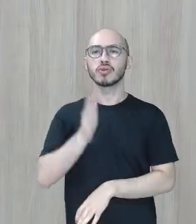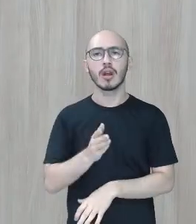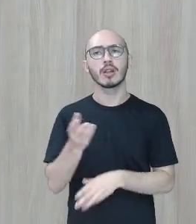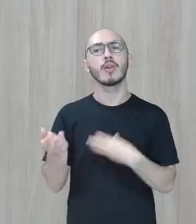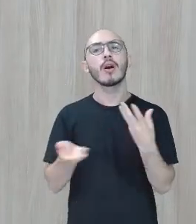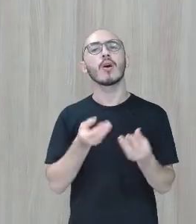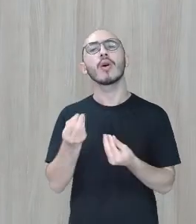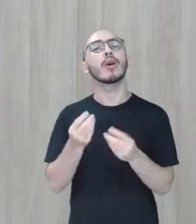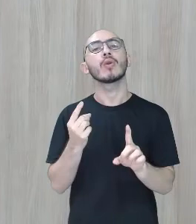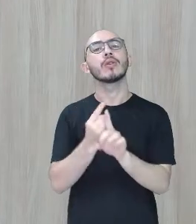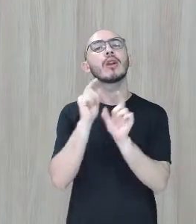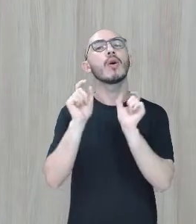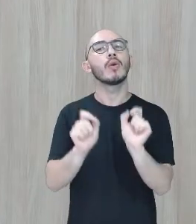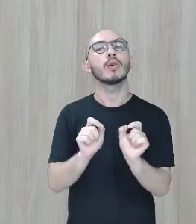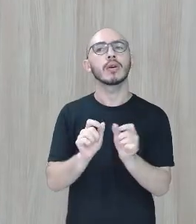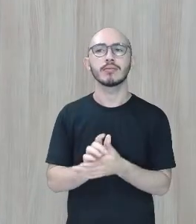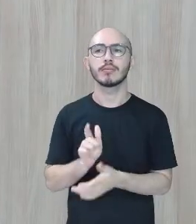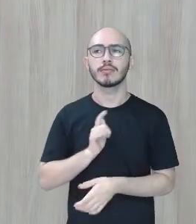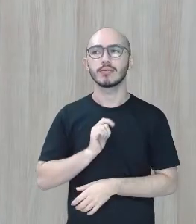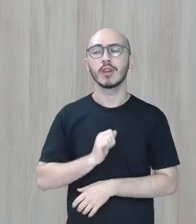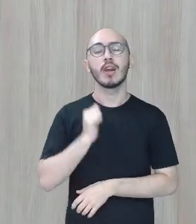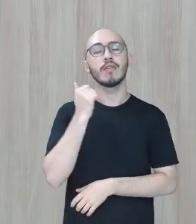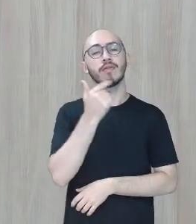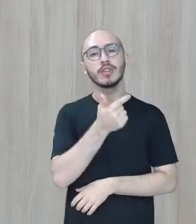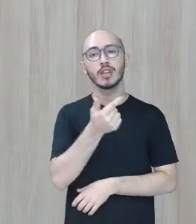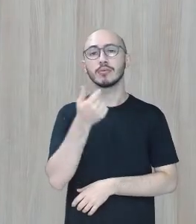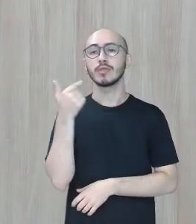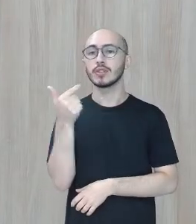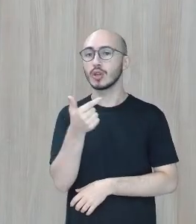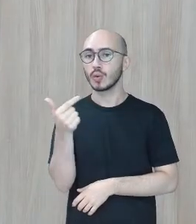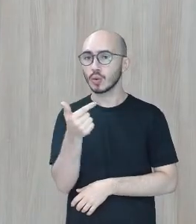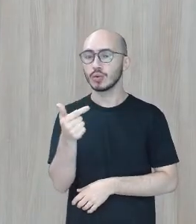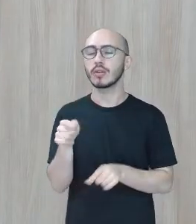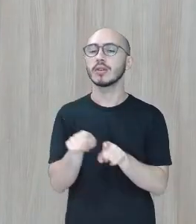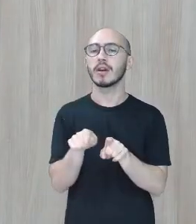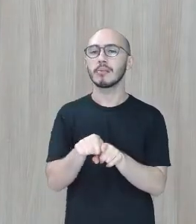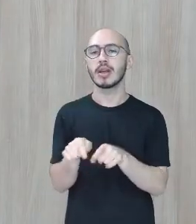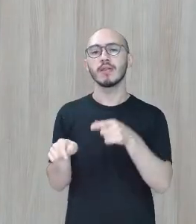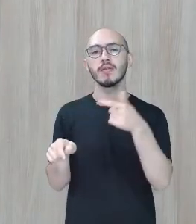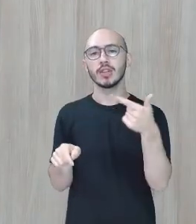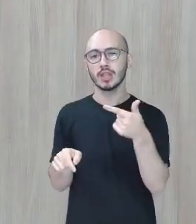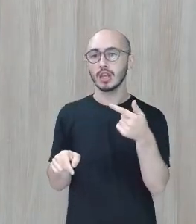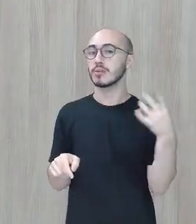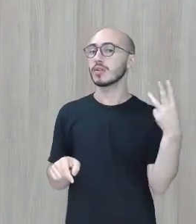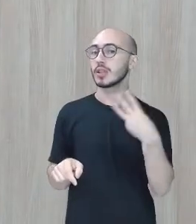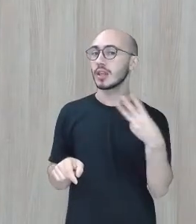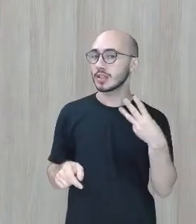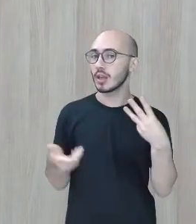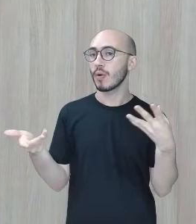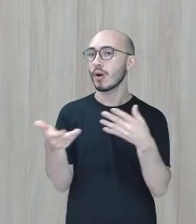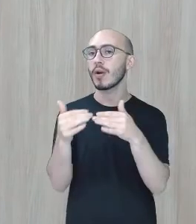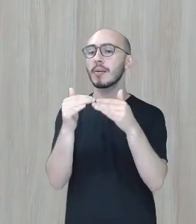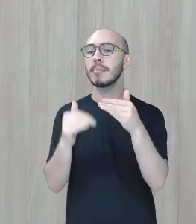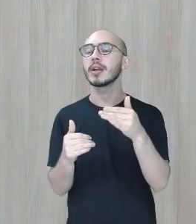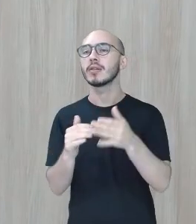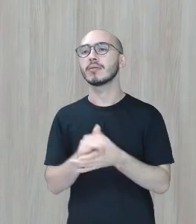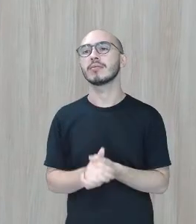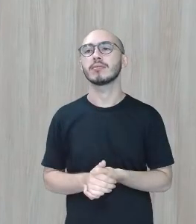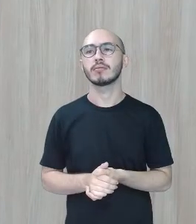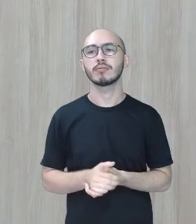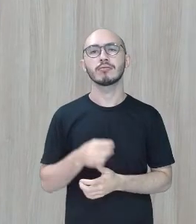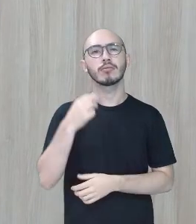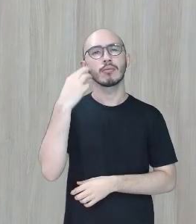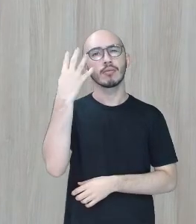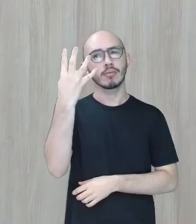eu quero achar? Eu quero achar o 22º e o 23º menores números. Então, é só você ir contando aqui, ó.